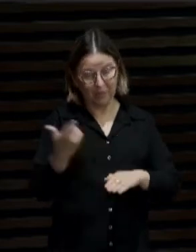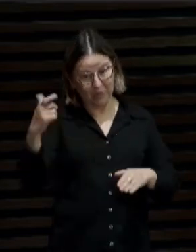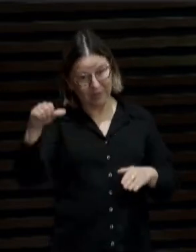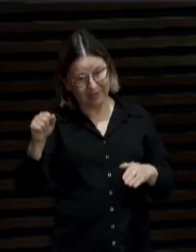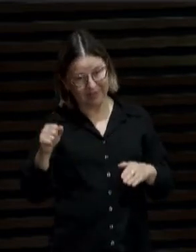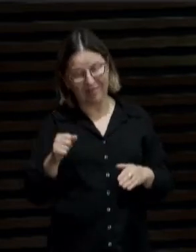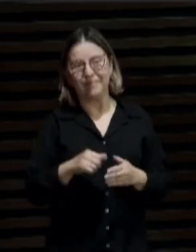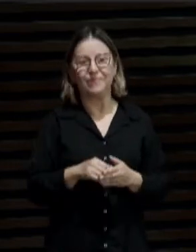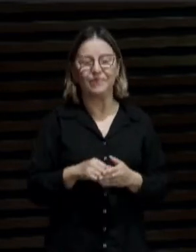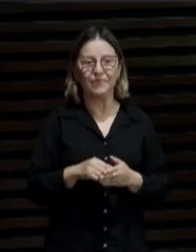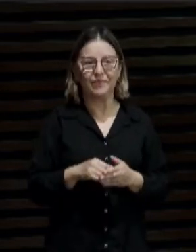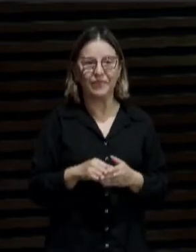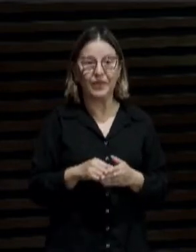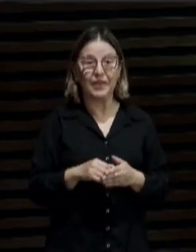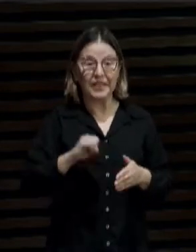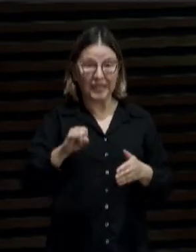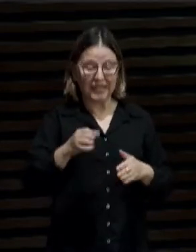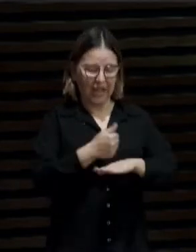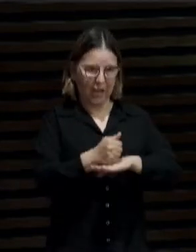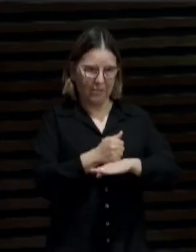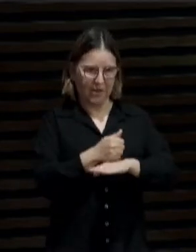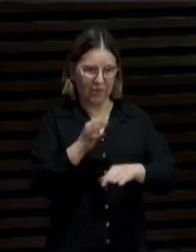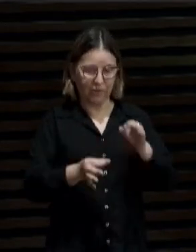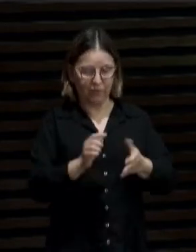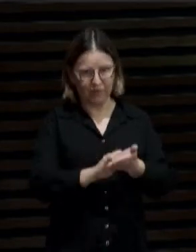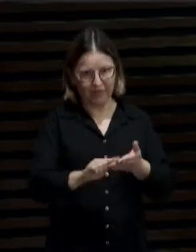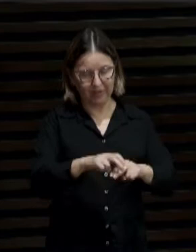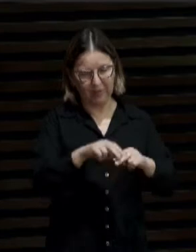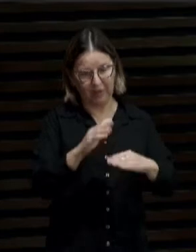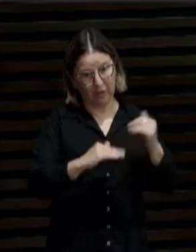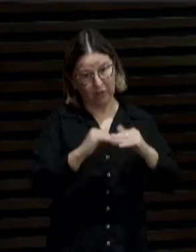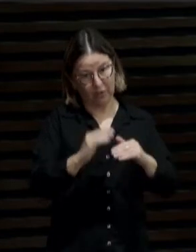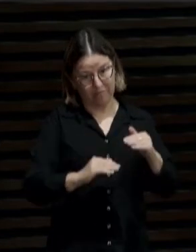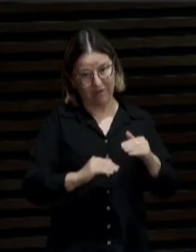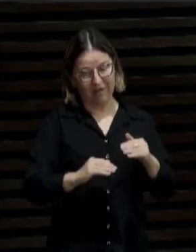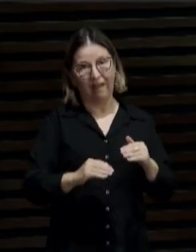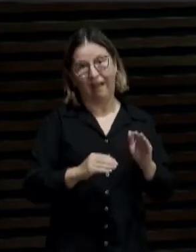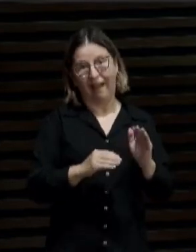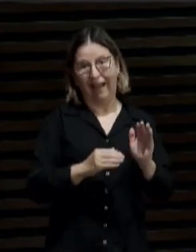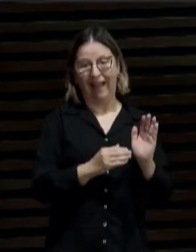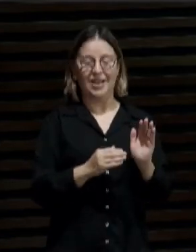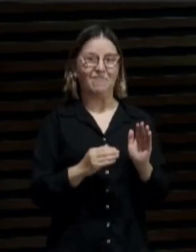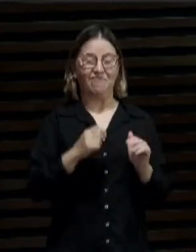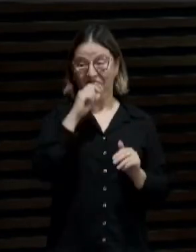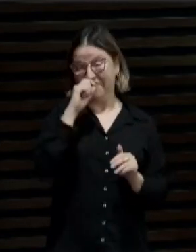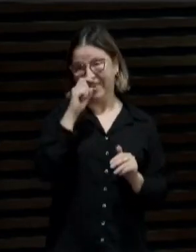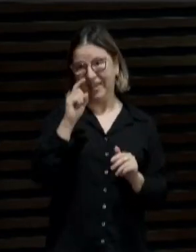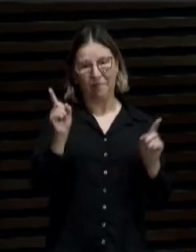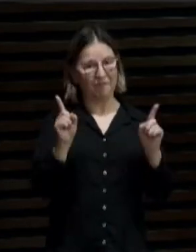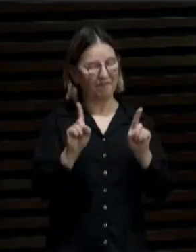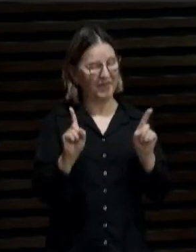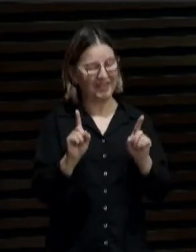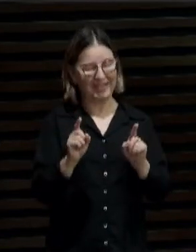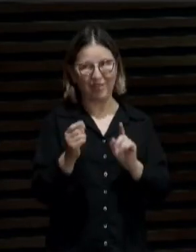foi justificado por obras, tem de que se gloriar, porém não diante de Deus. Pois que diz a